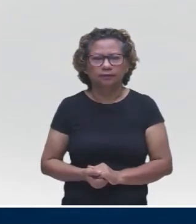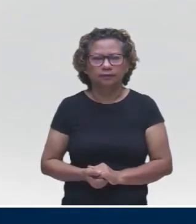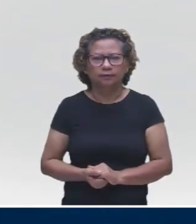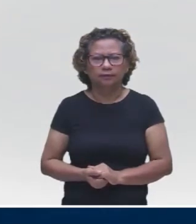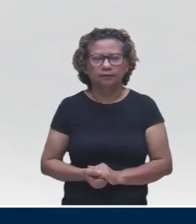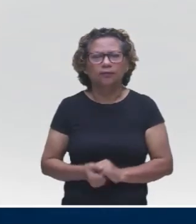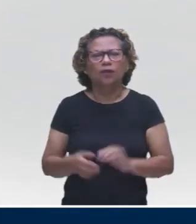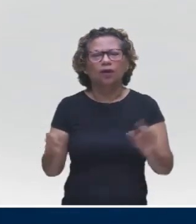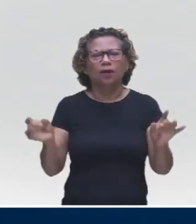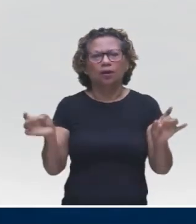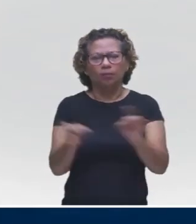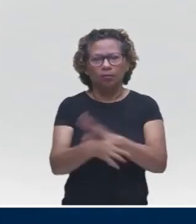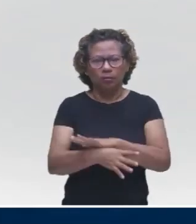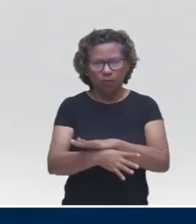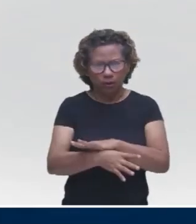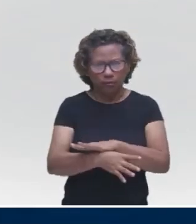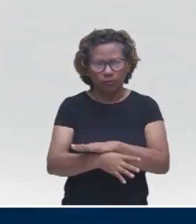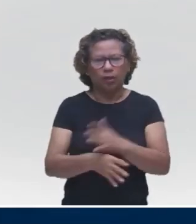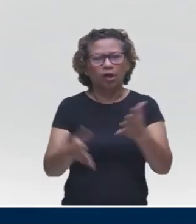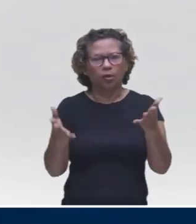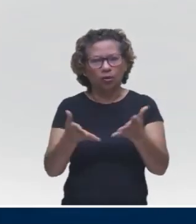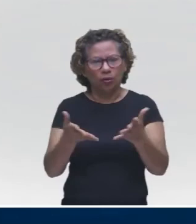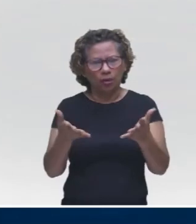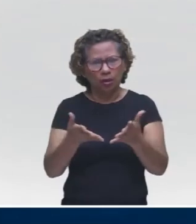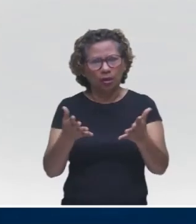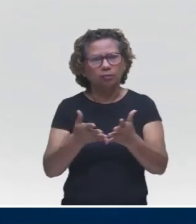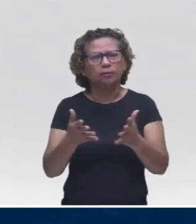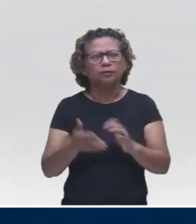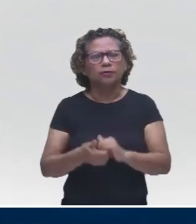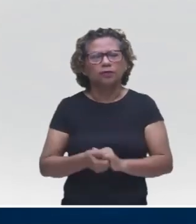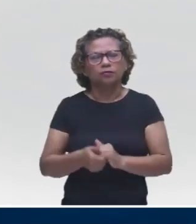Pronto. Eu vou colocar dois pontos aqui.